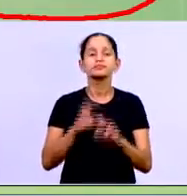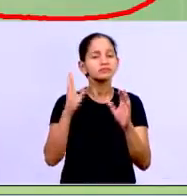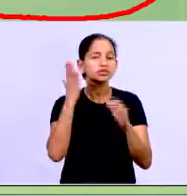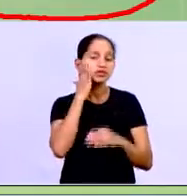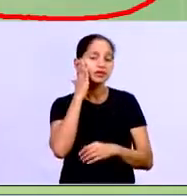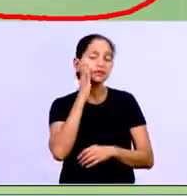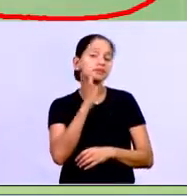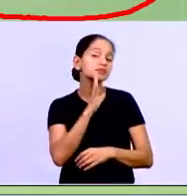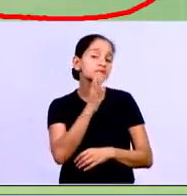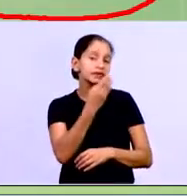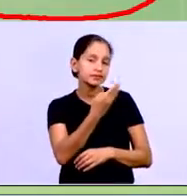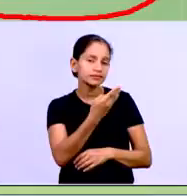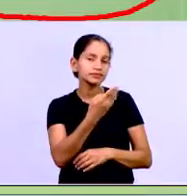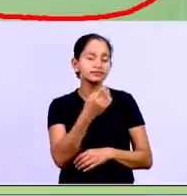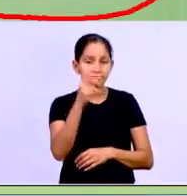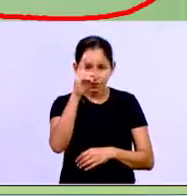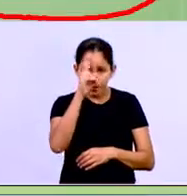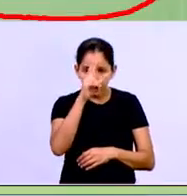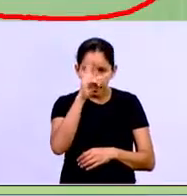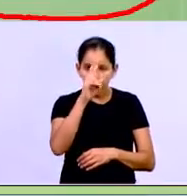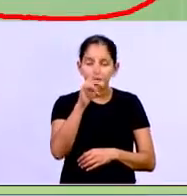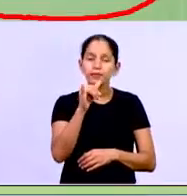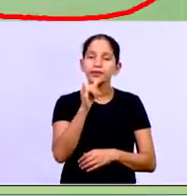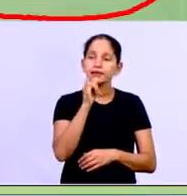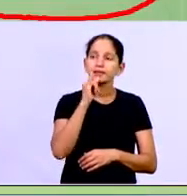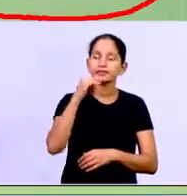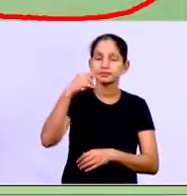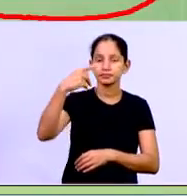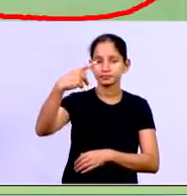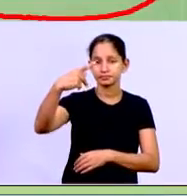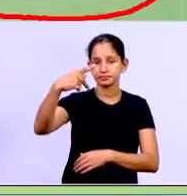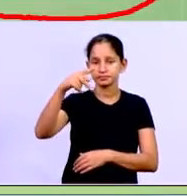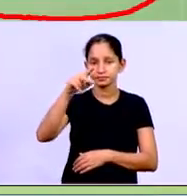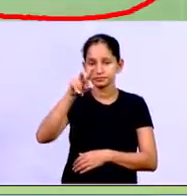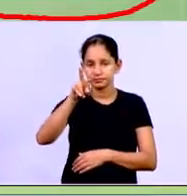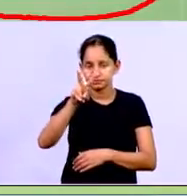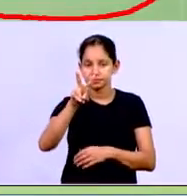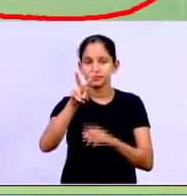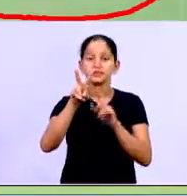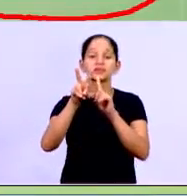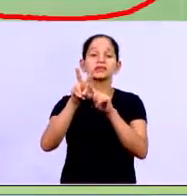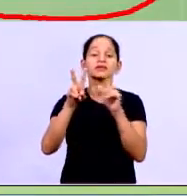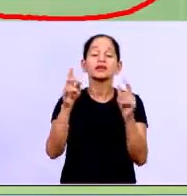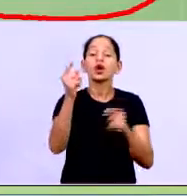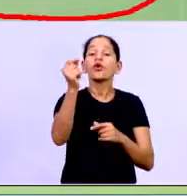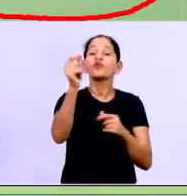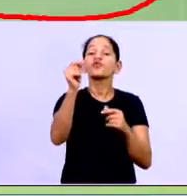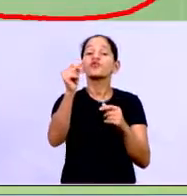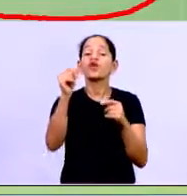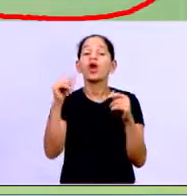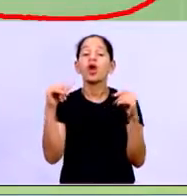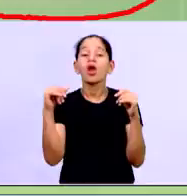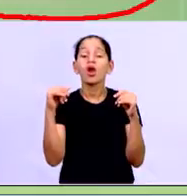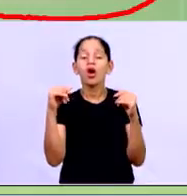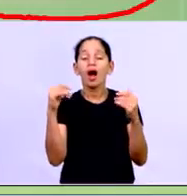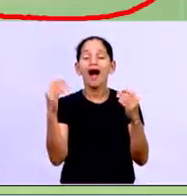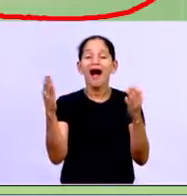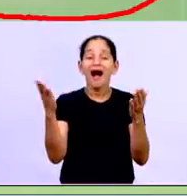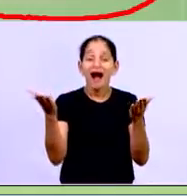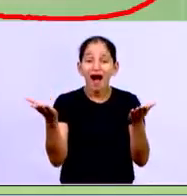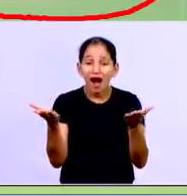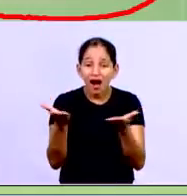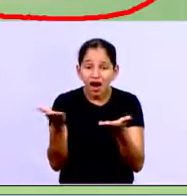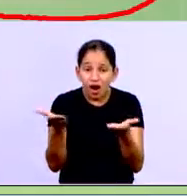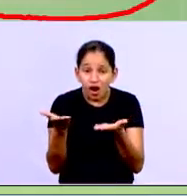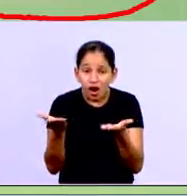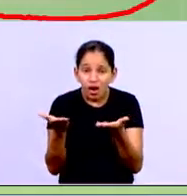equação, ok? Vocês lembram que o PV é o valor presente, não vou falar mais inglês, porque os nossos alunos